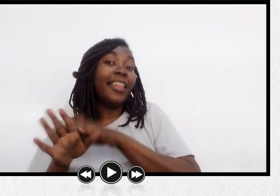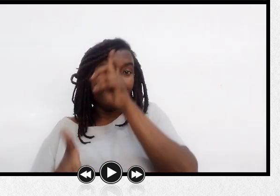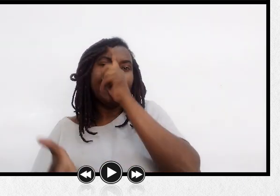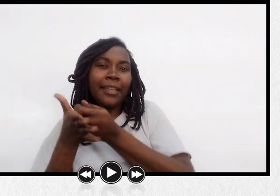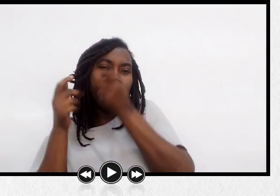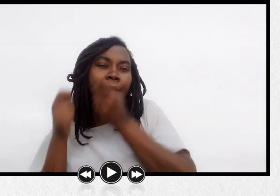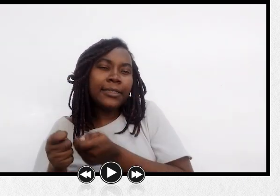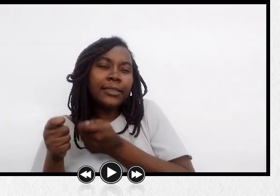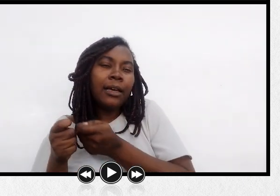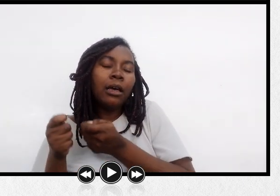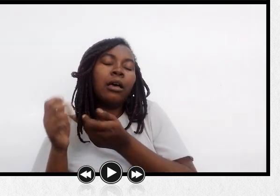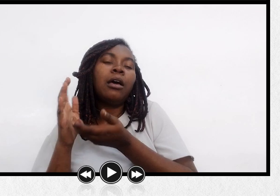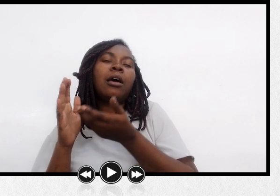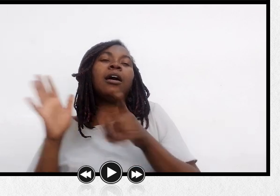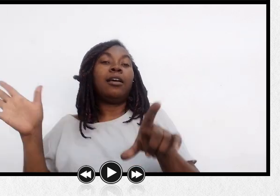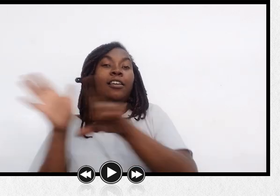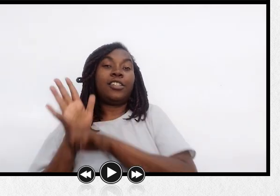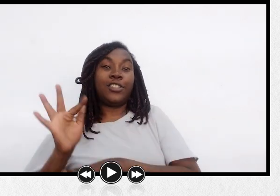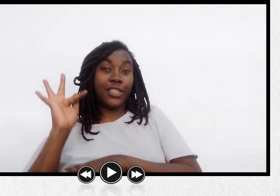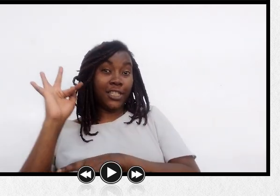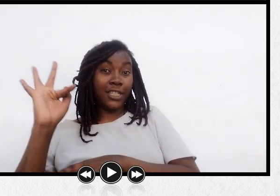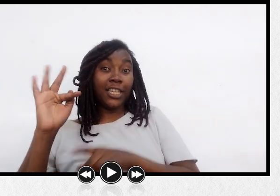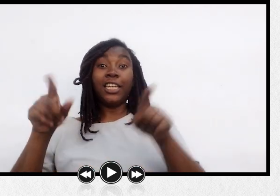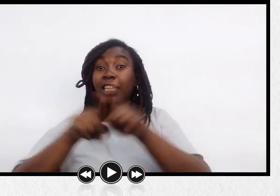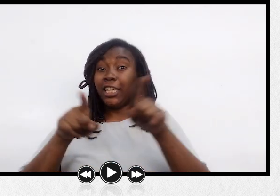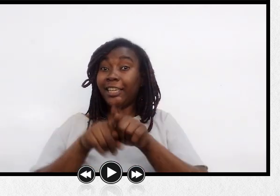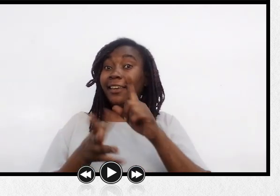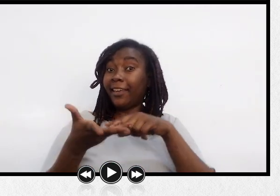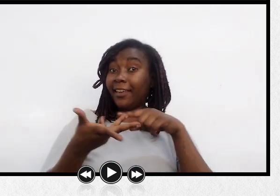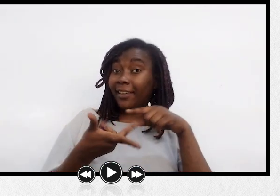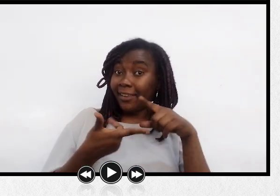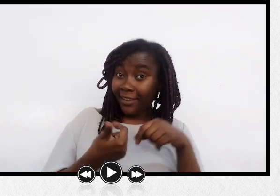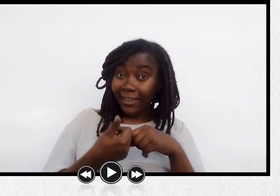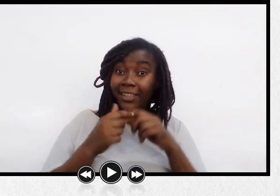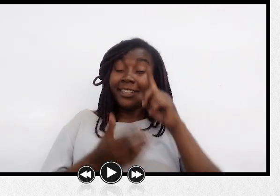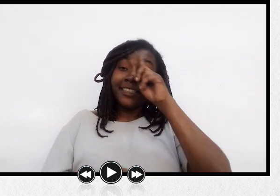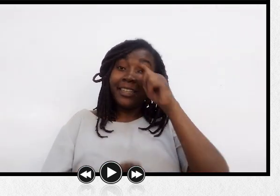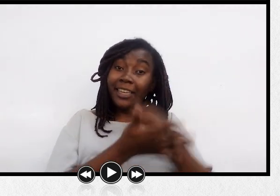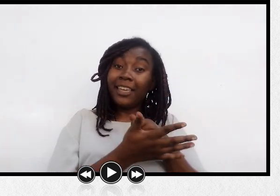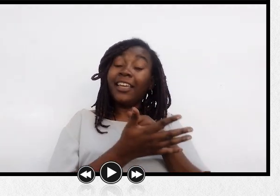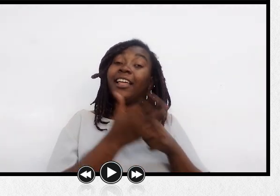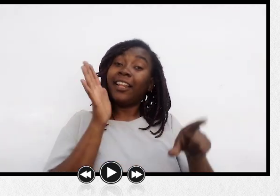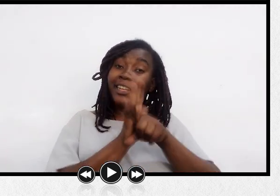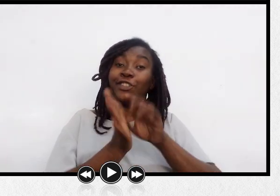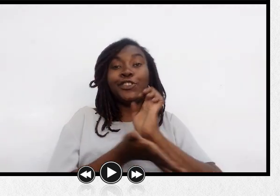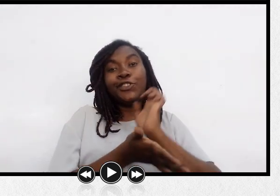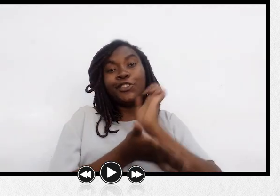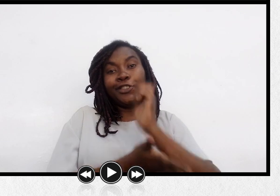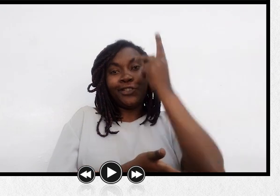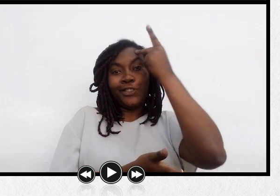estabelecida pela legislação federal e a composição estabelecida pela legislação do Estado de São